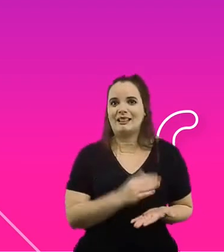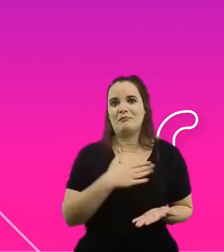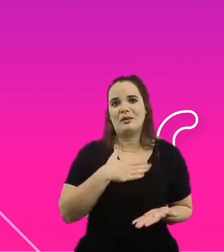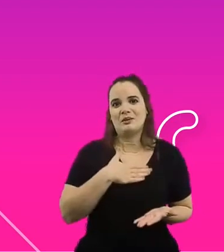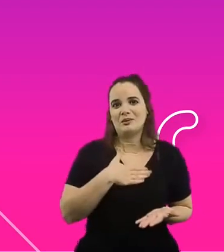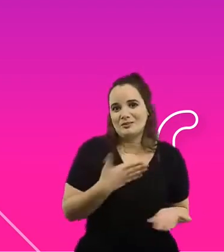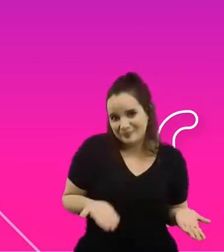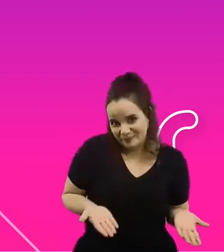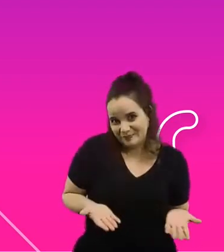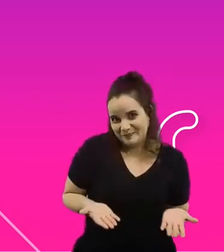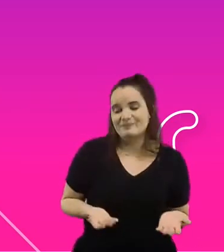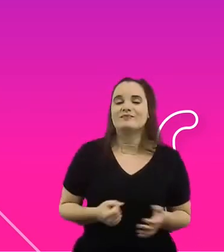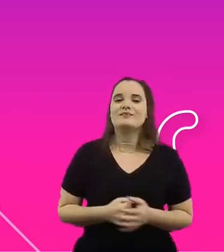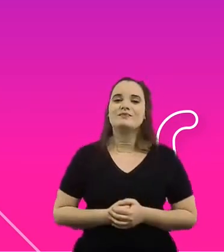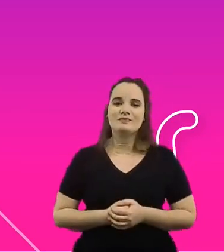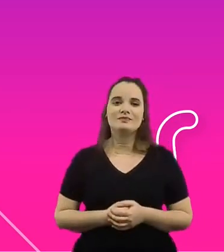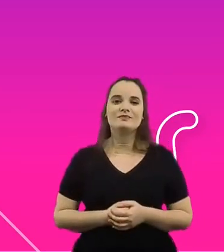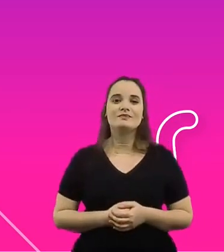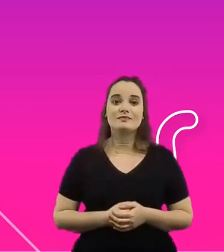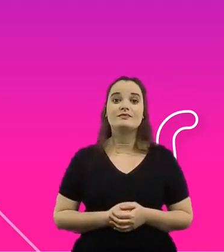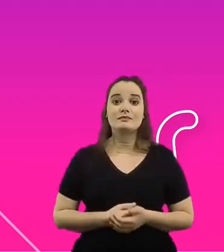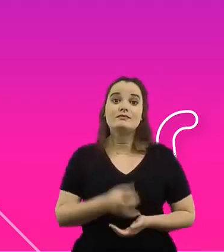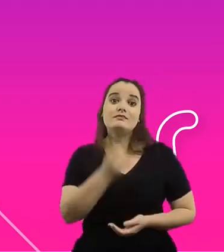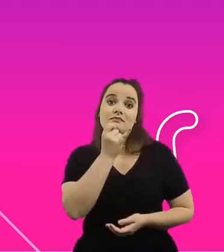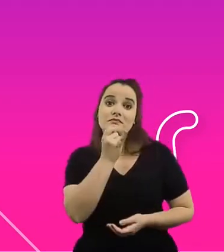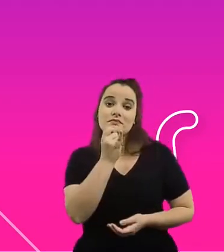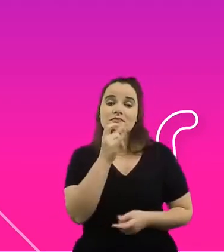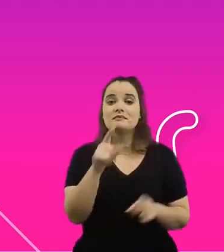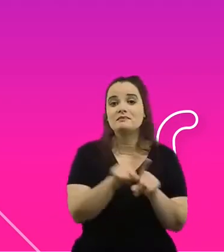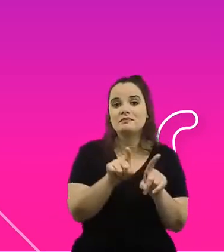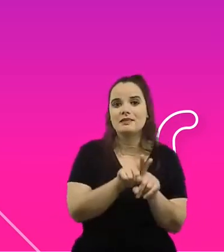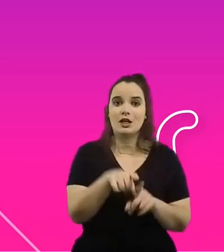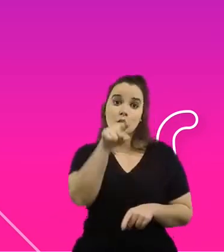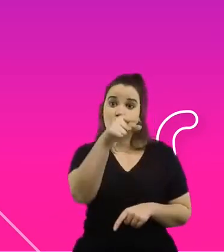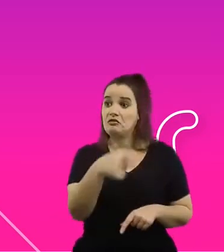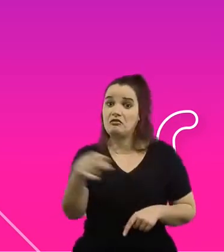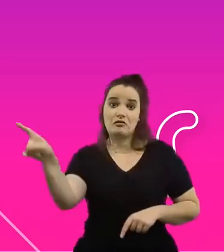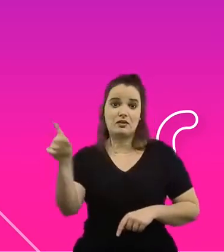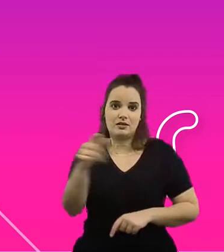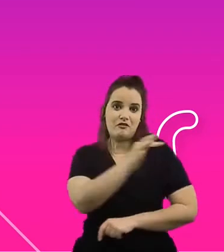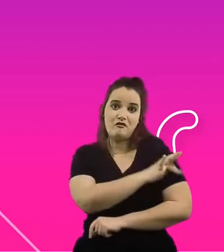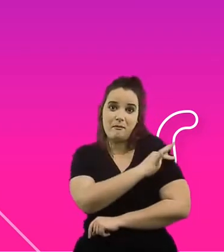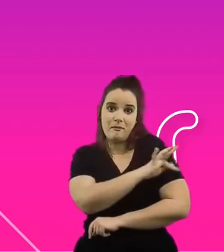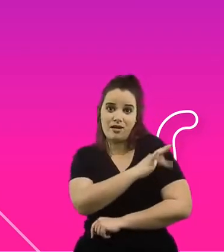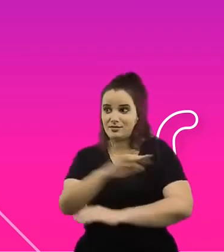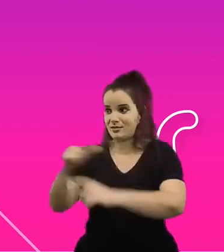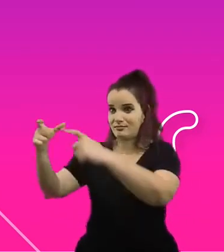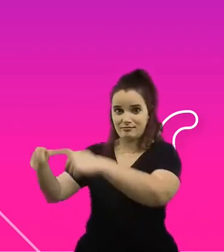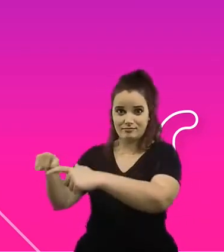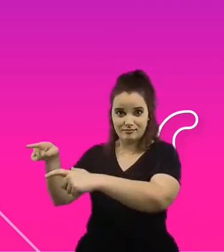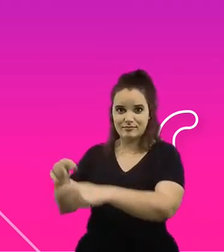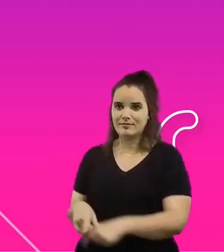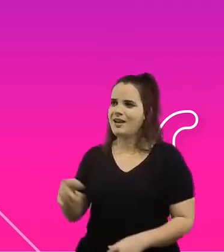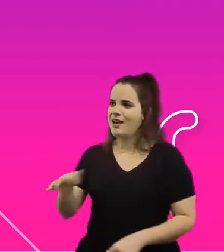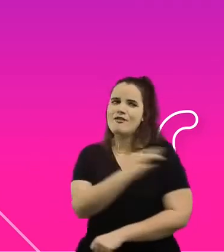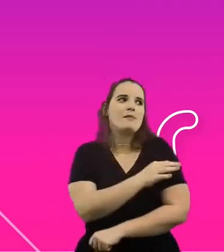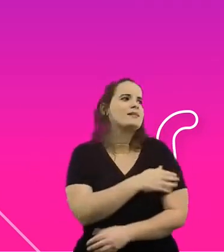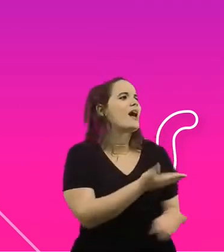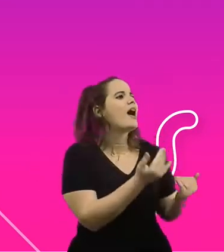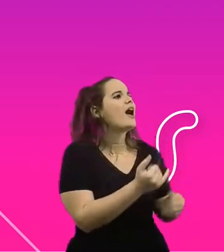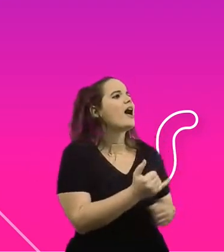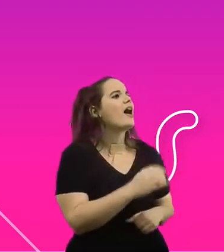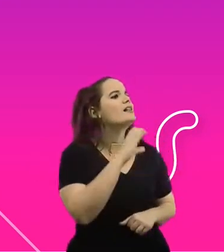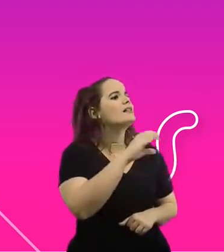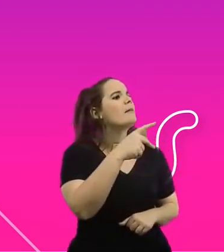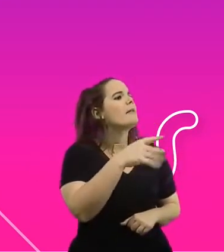disponíveis, certo? E até mesmo quando você vai, por exemplo, na farmácia, a farmácia fica insistindo para pedir seu CPF de todo jeito,